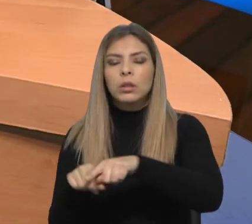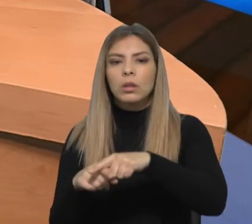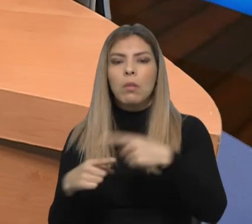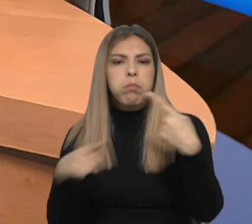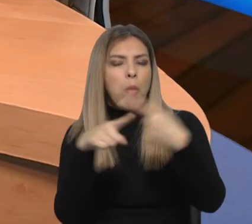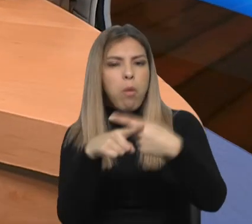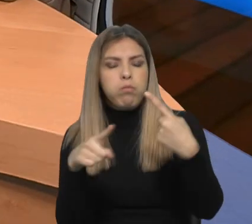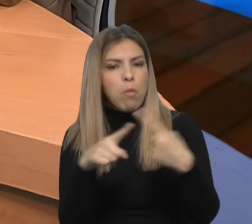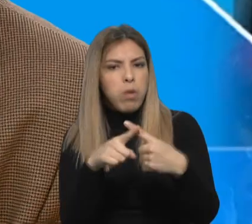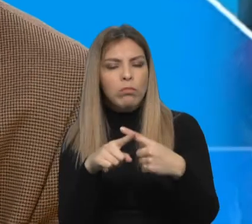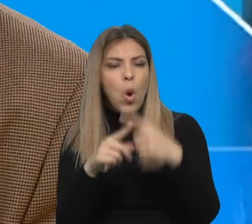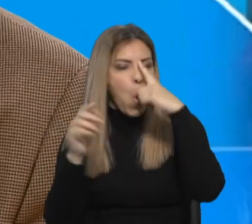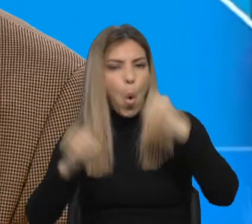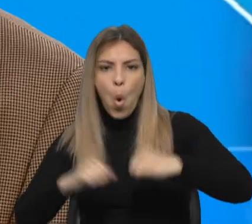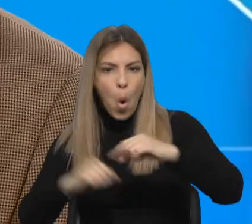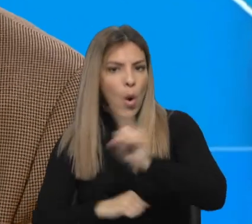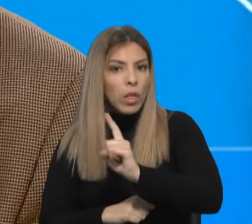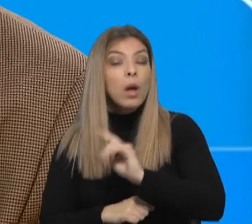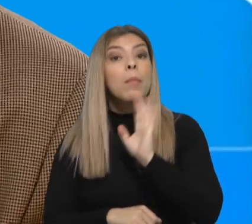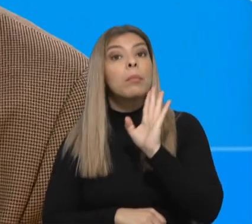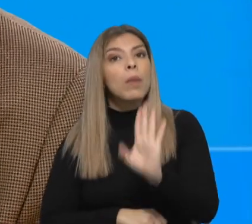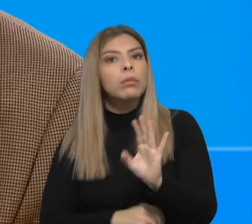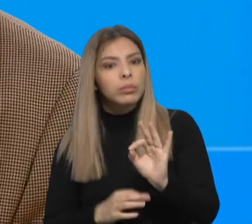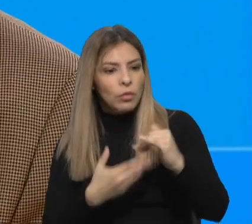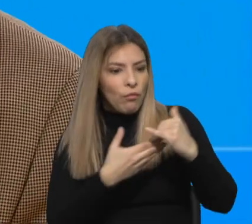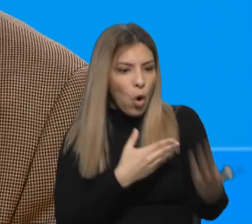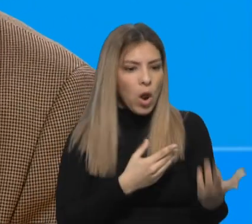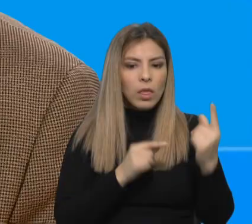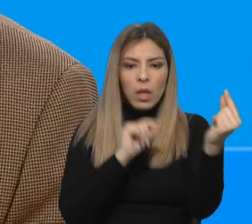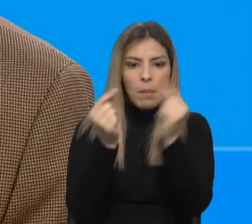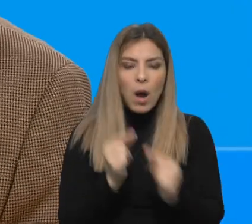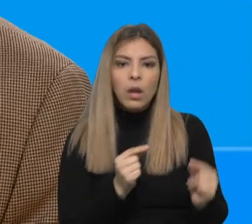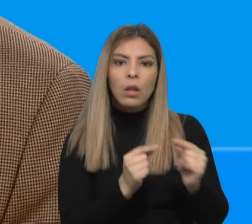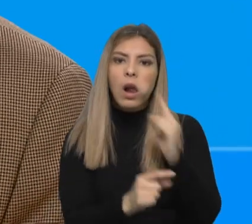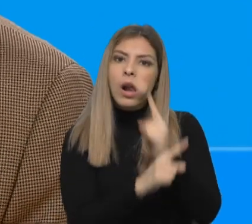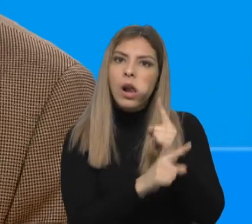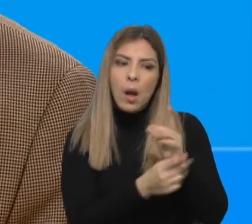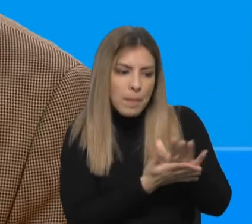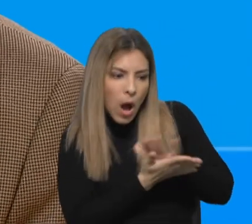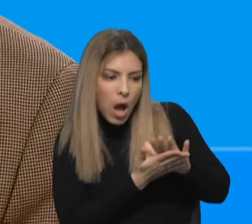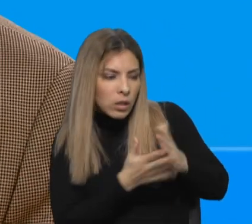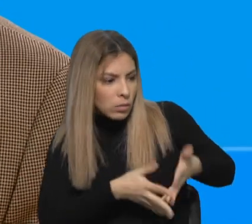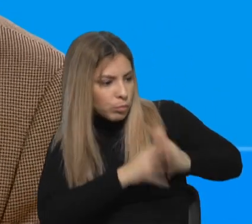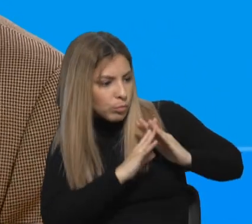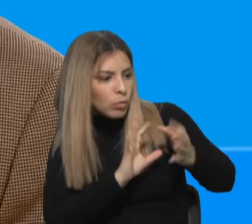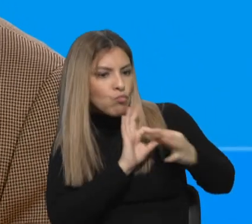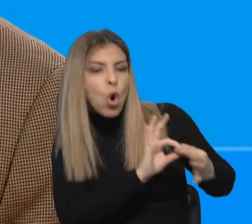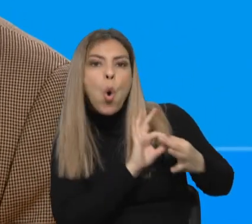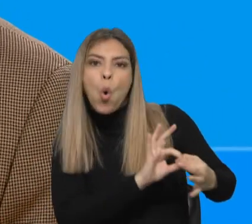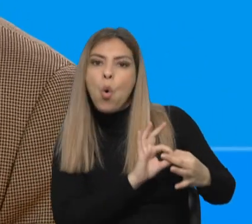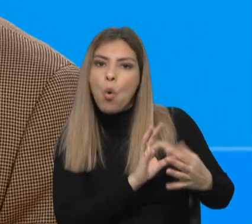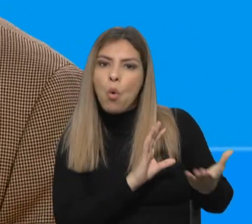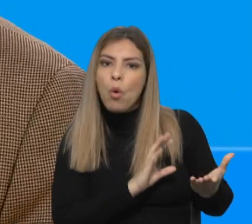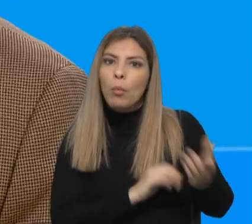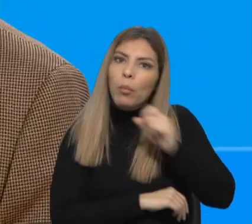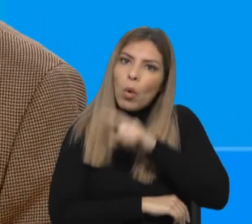jurídico e no plano político. Mas essa capacidade de, fora do debate, as pessoas manterem uma base comum que as una, sobretudo em